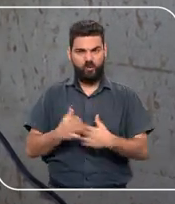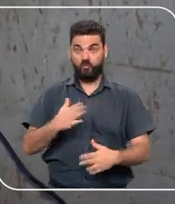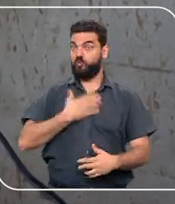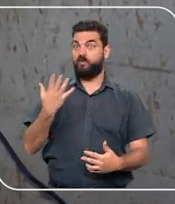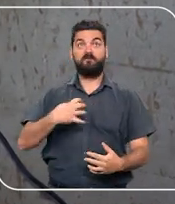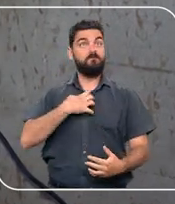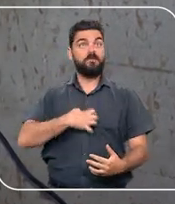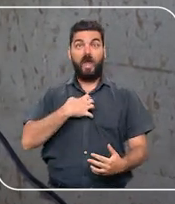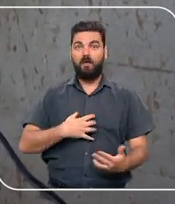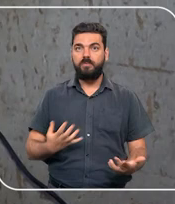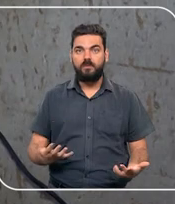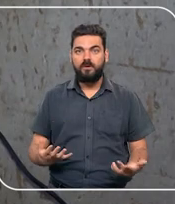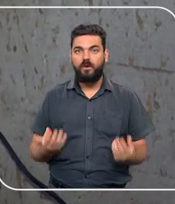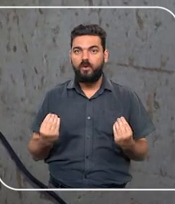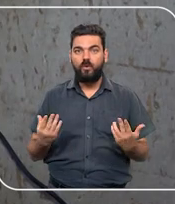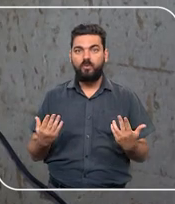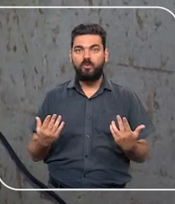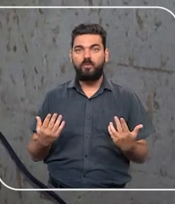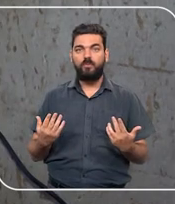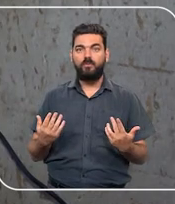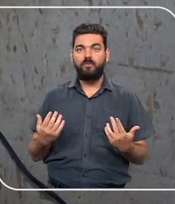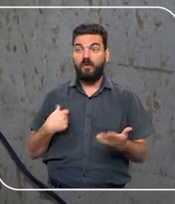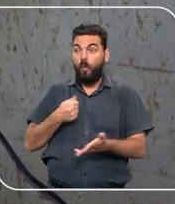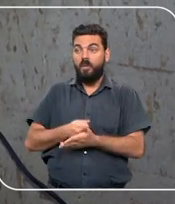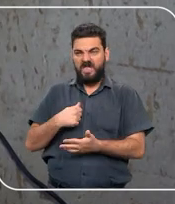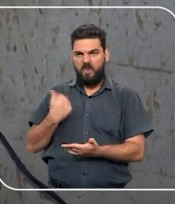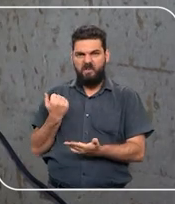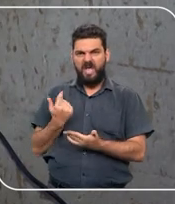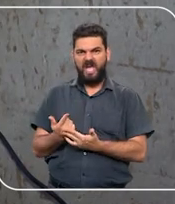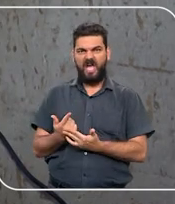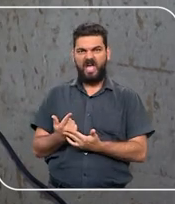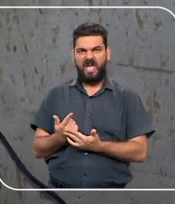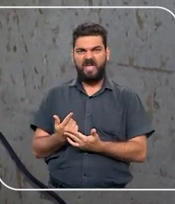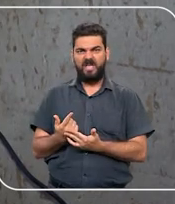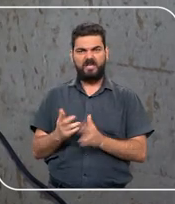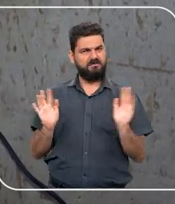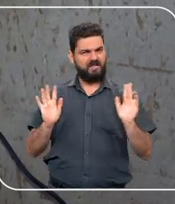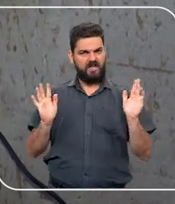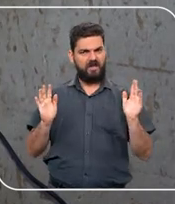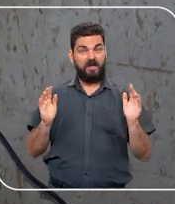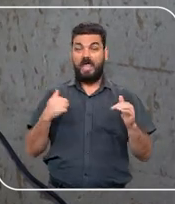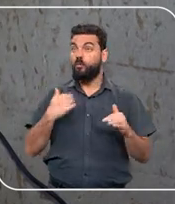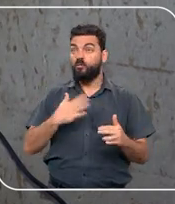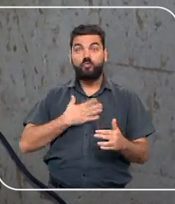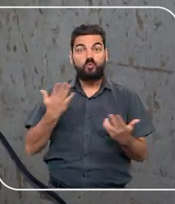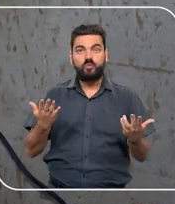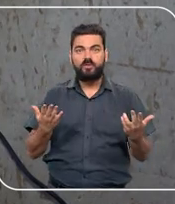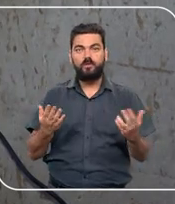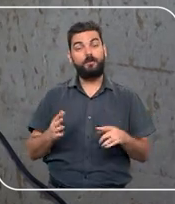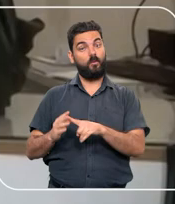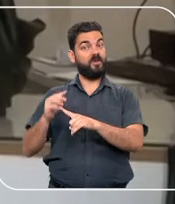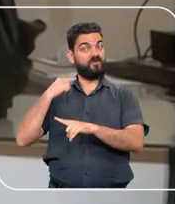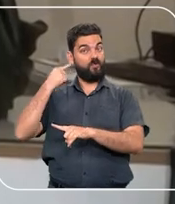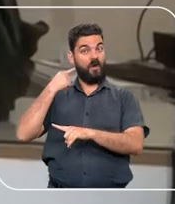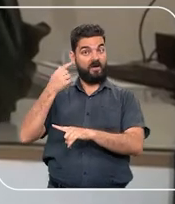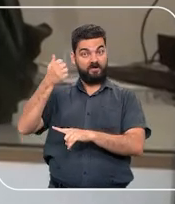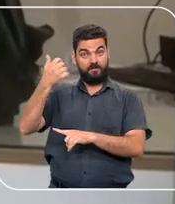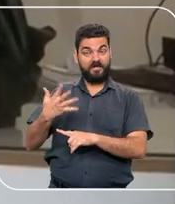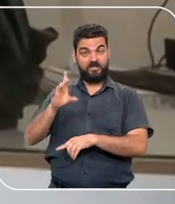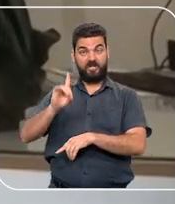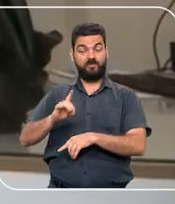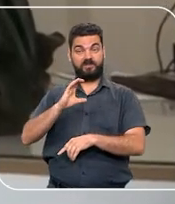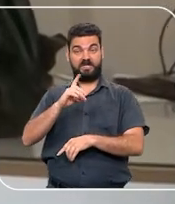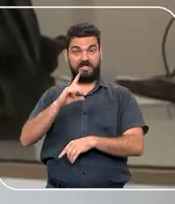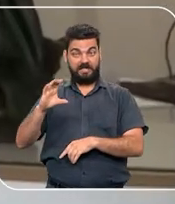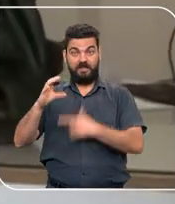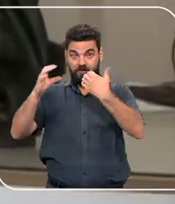então eu fiquei muito chateada com essa troca né do do do aparelho cobrando esse custo que não era previsto essa advogada